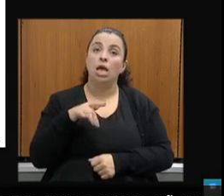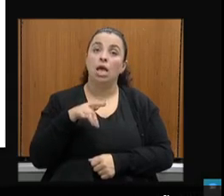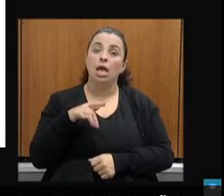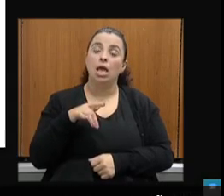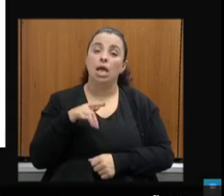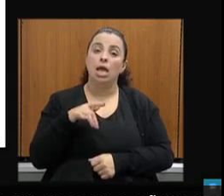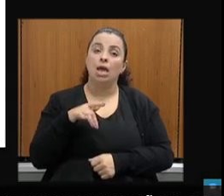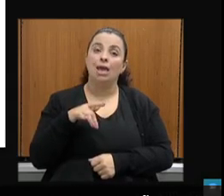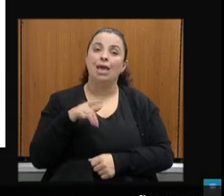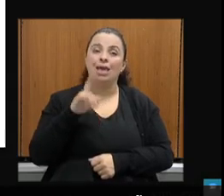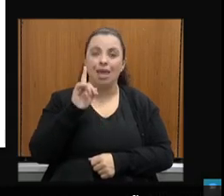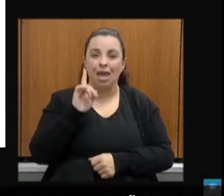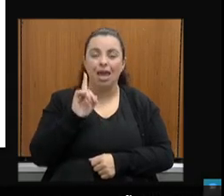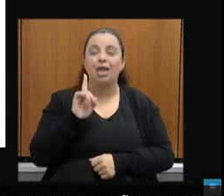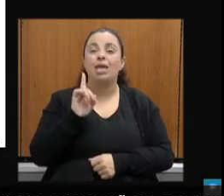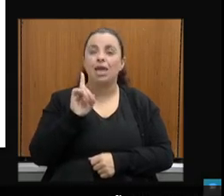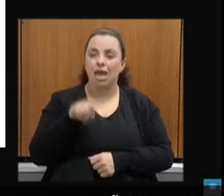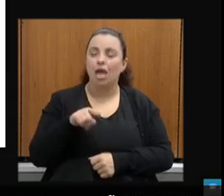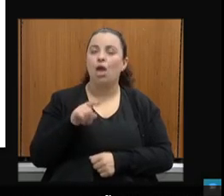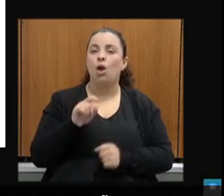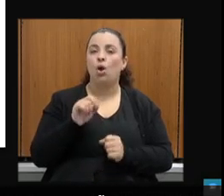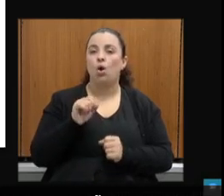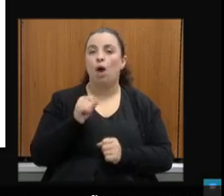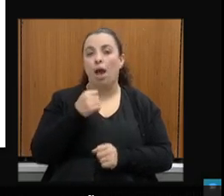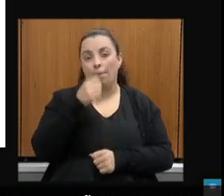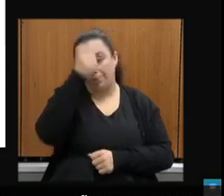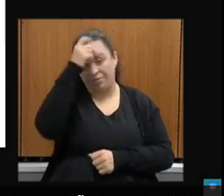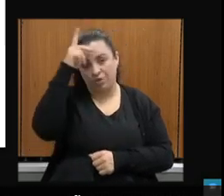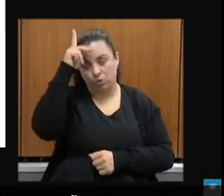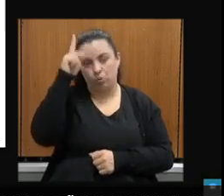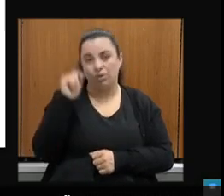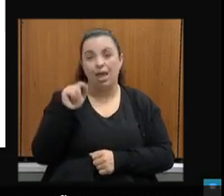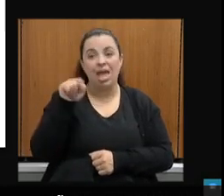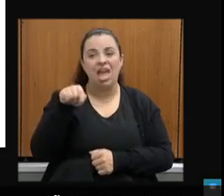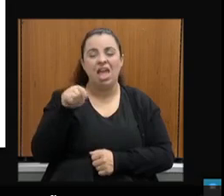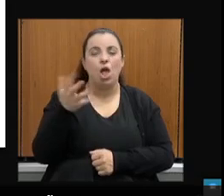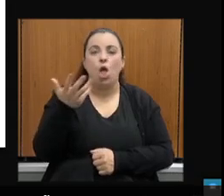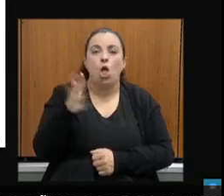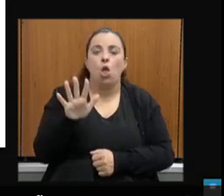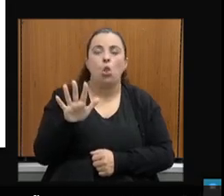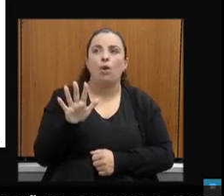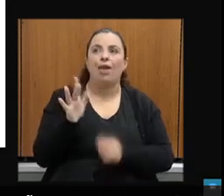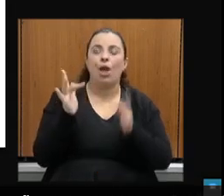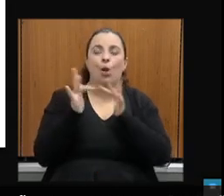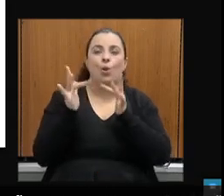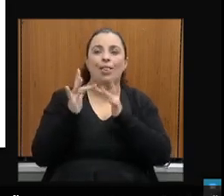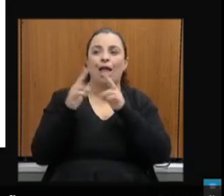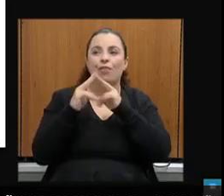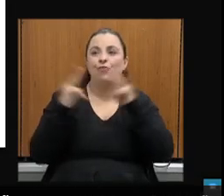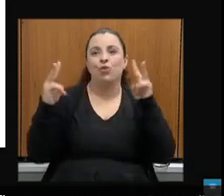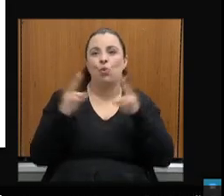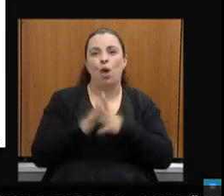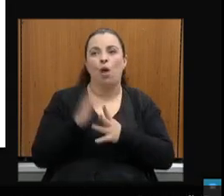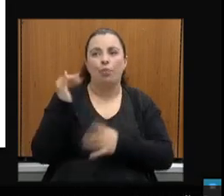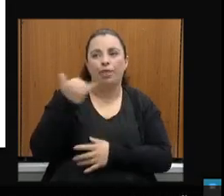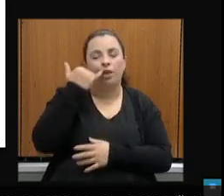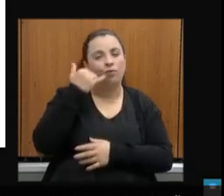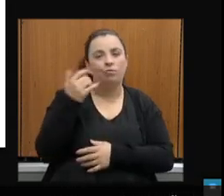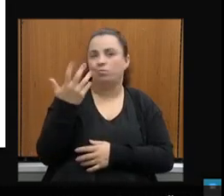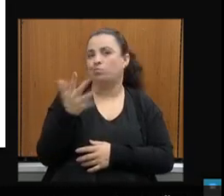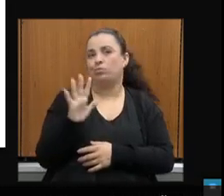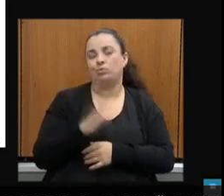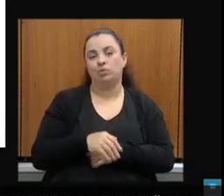é o poder público né são as prefeituras prefeitura não quer ser atendido pelo call center né então assim hoje a gente tem um programa